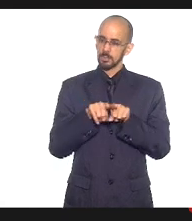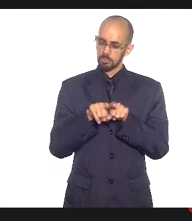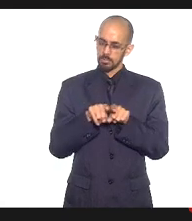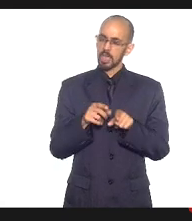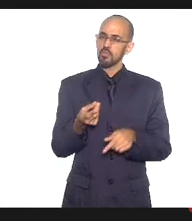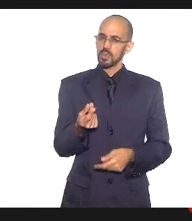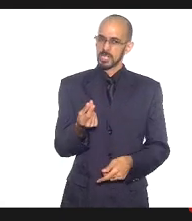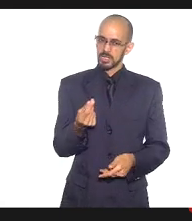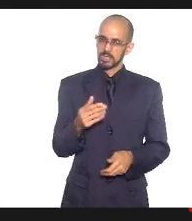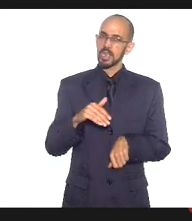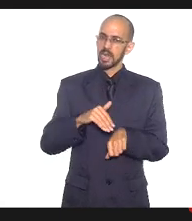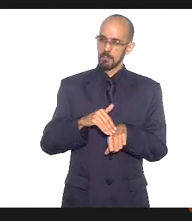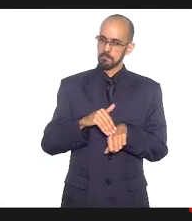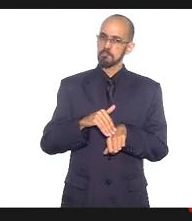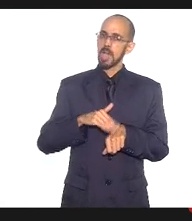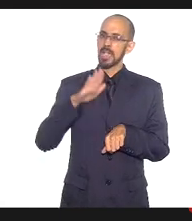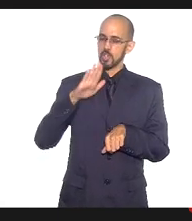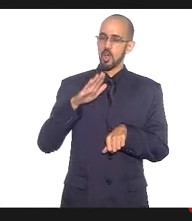outstanding, né, fora do comum,